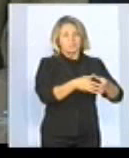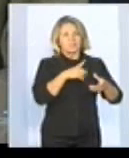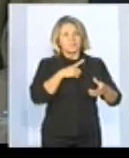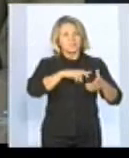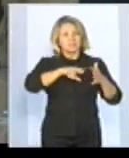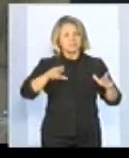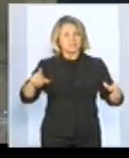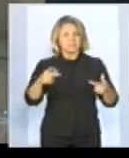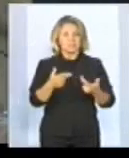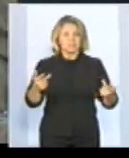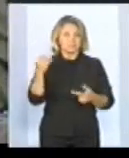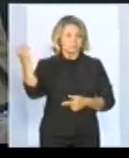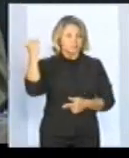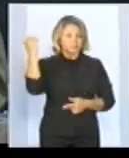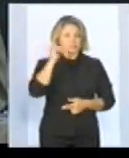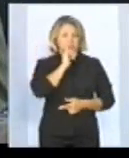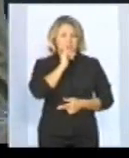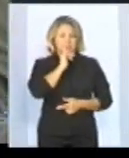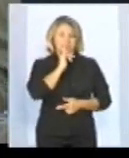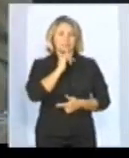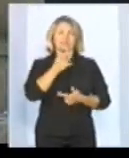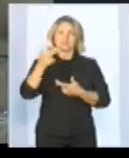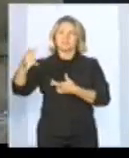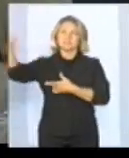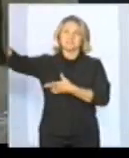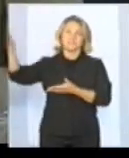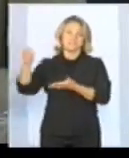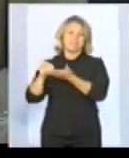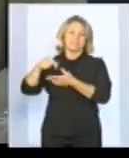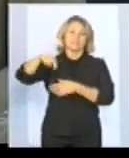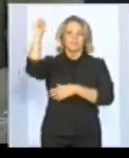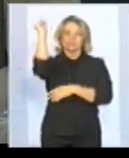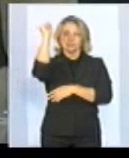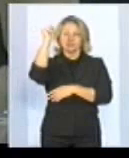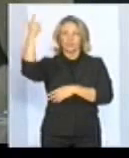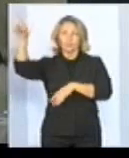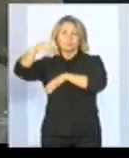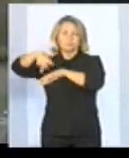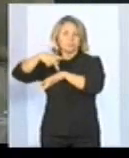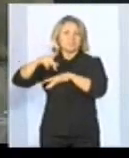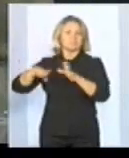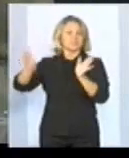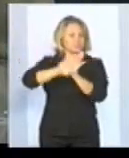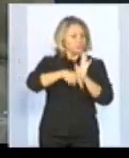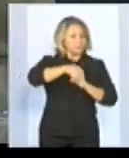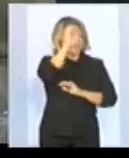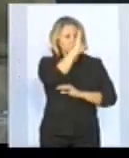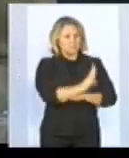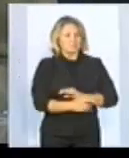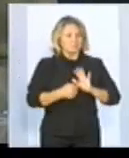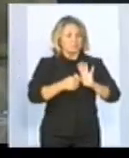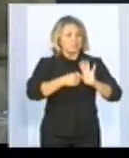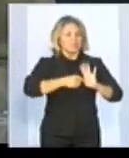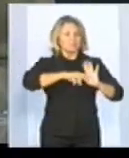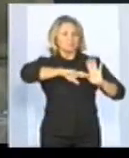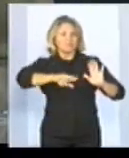que é bastante interessante. O produto estrangeiro ele já chega aqui com um custo todo de produção amortizado no país de origem e